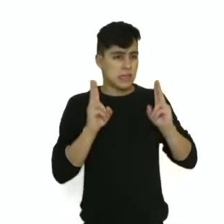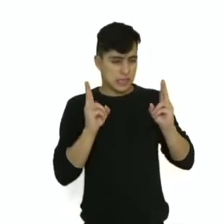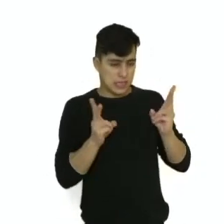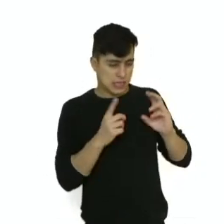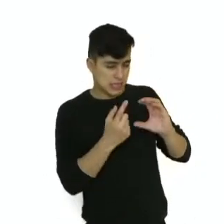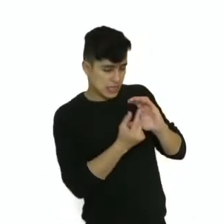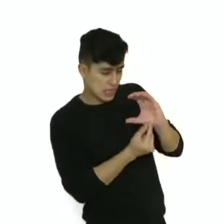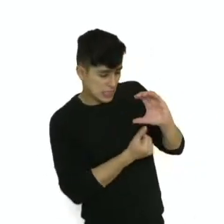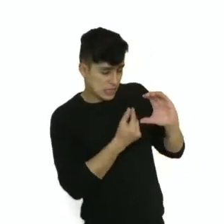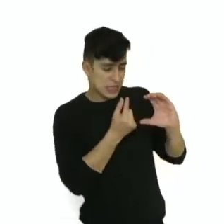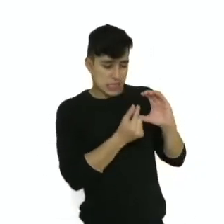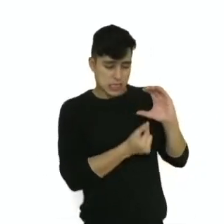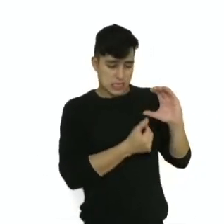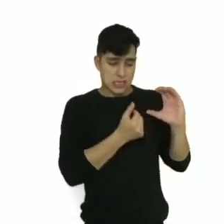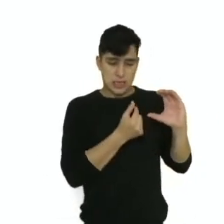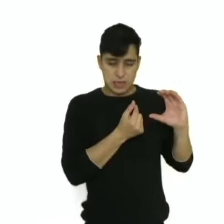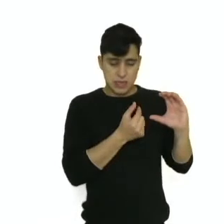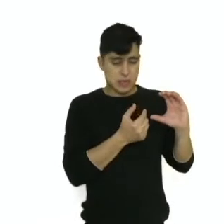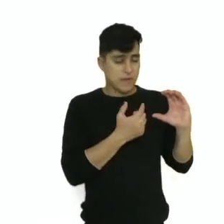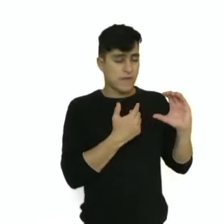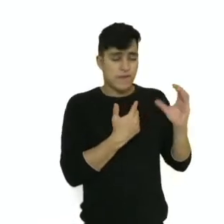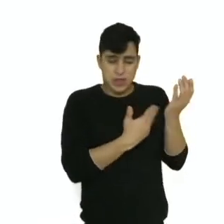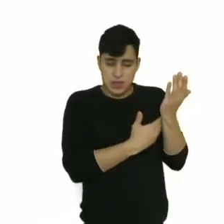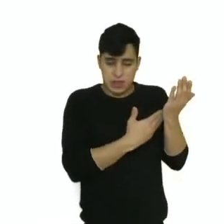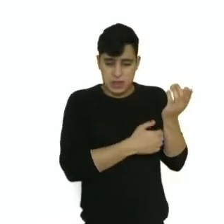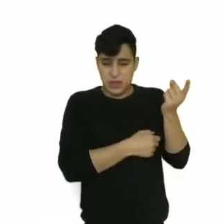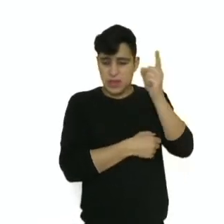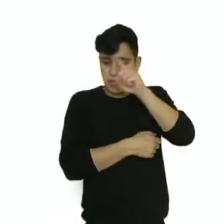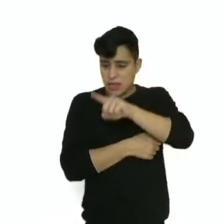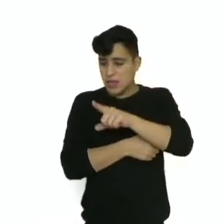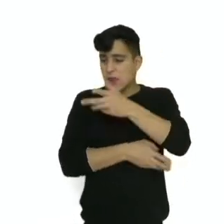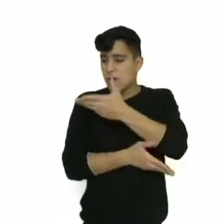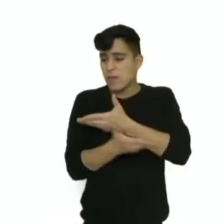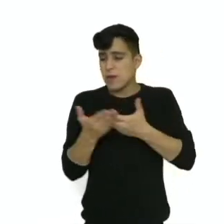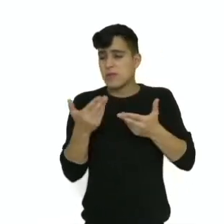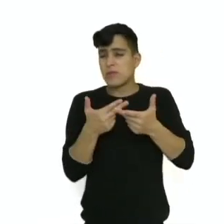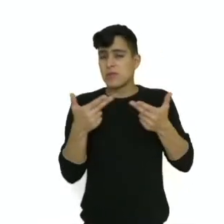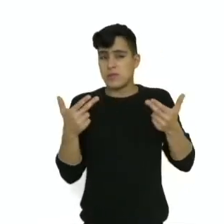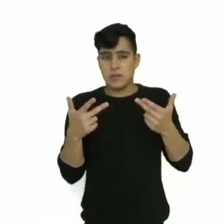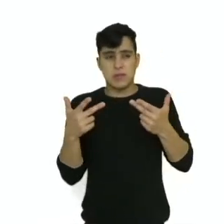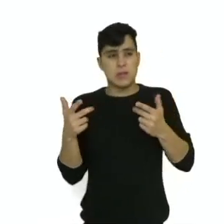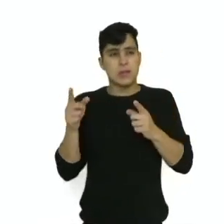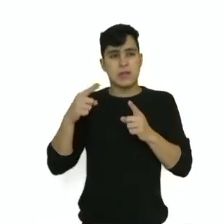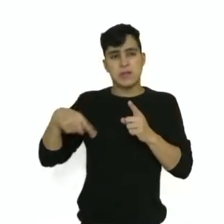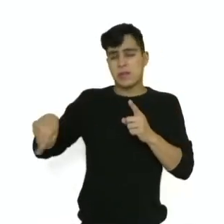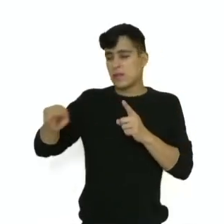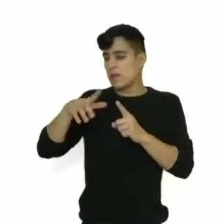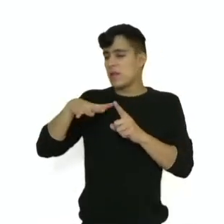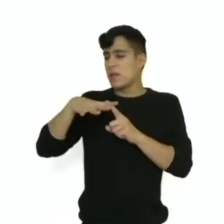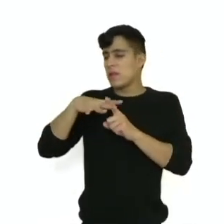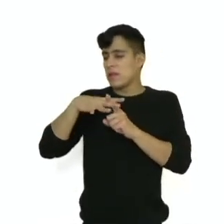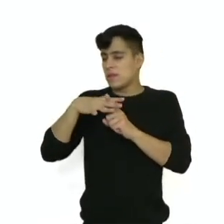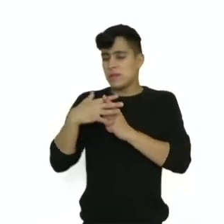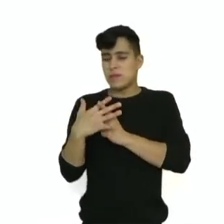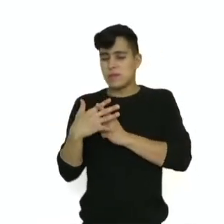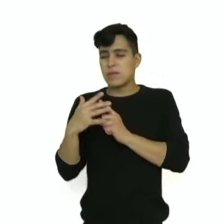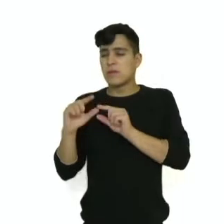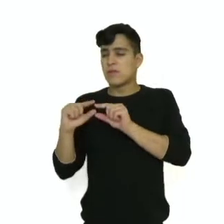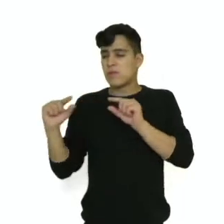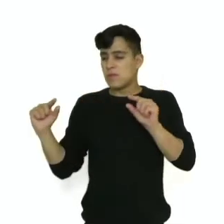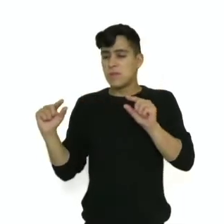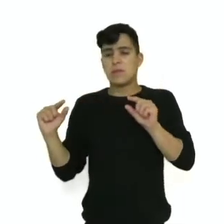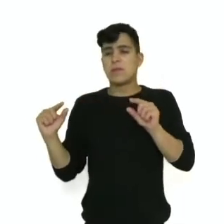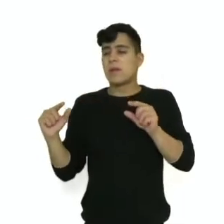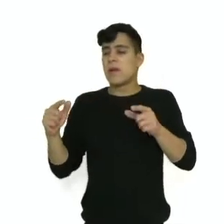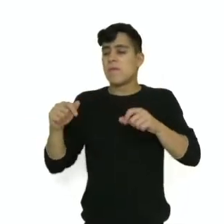compartilhamento desigual de bênçãos. A virtude inerente ao socialismo é a partilha igual de misérias. Quem falou isso foi